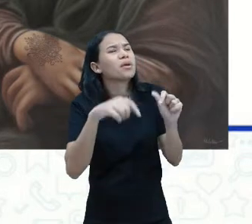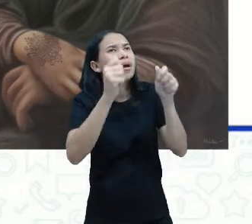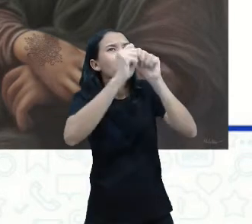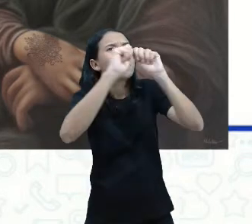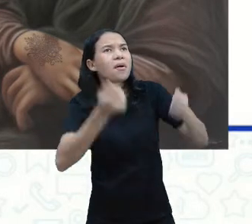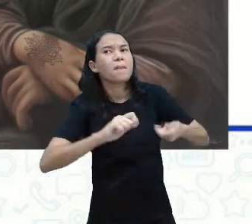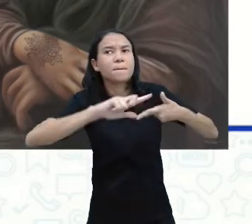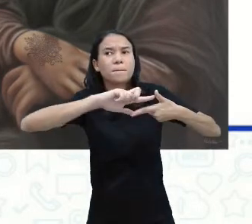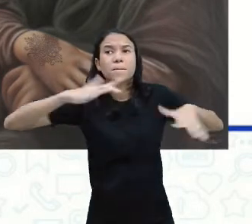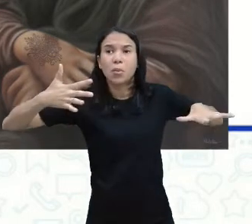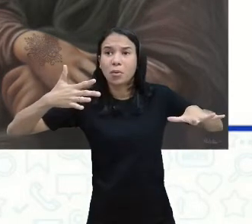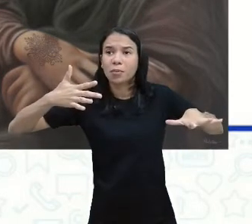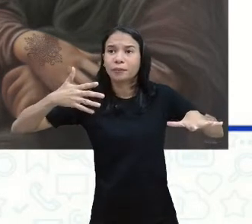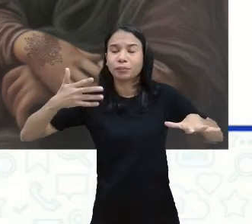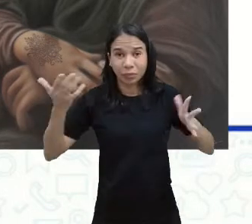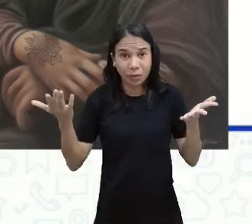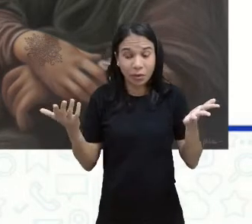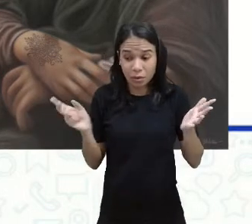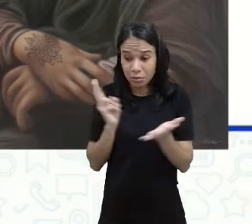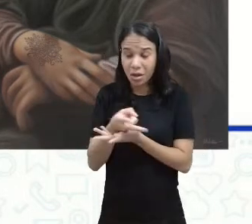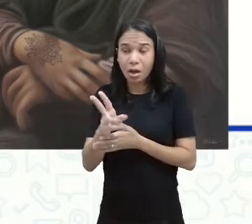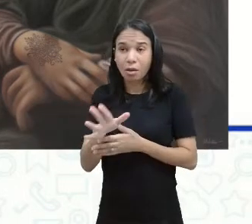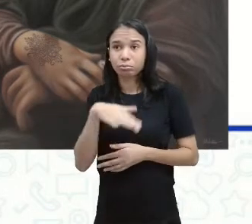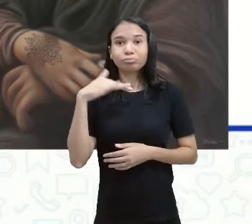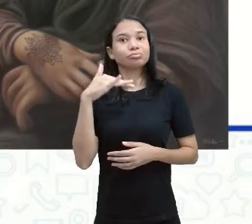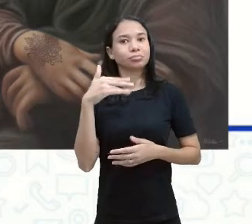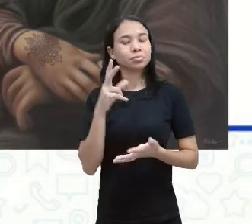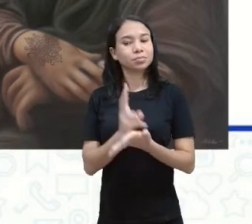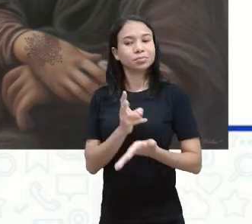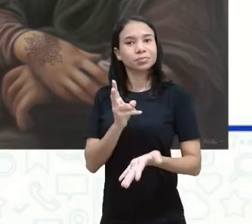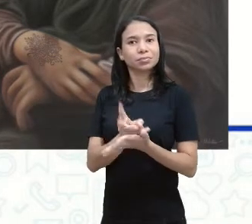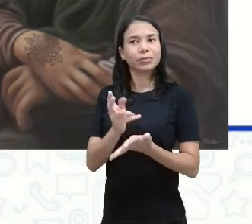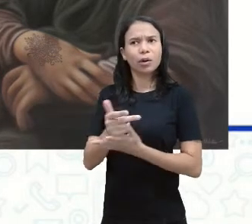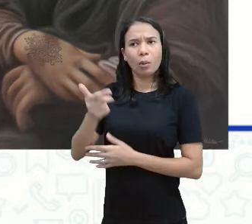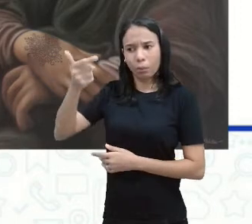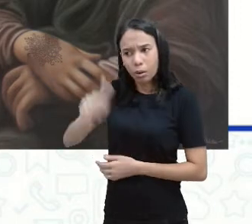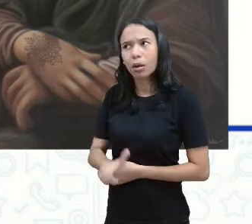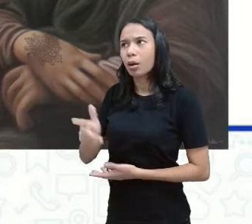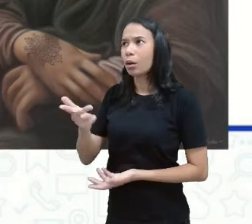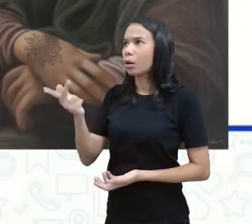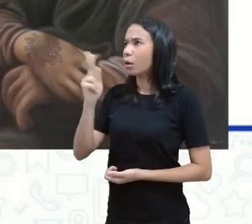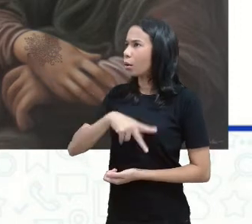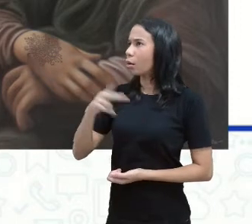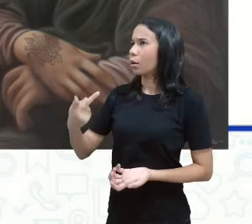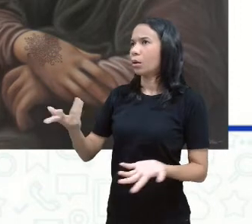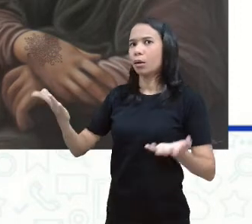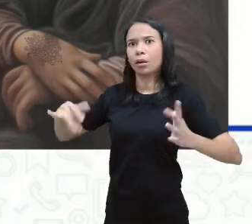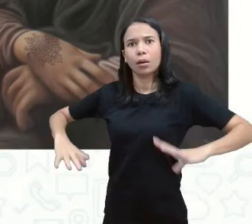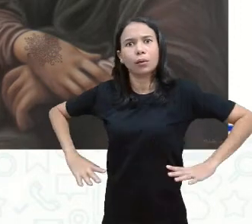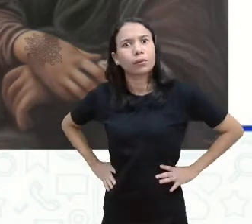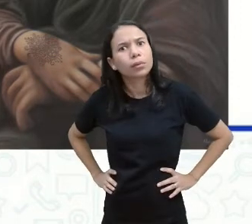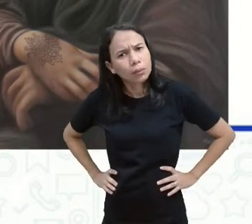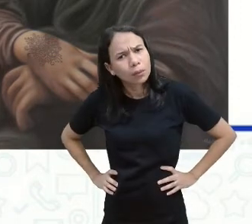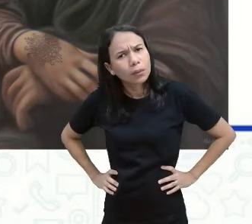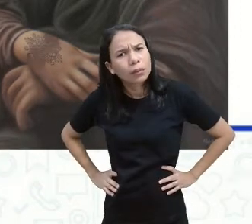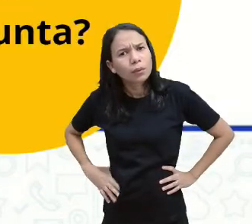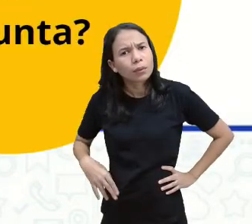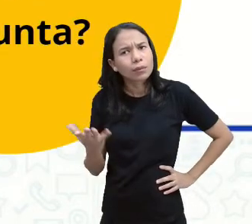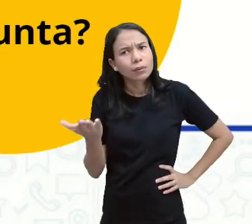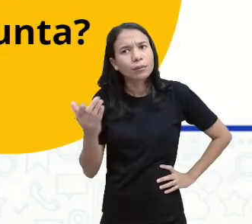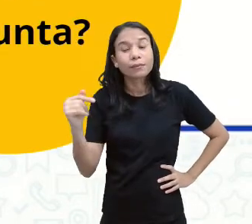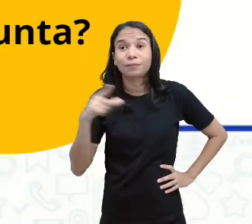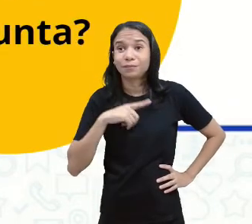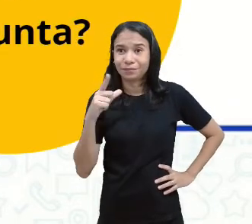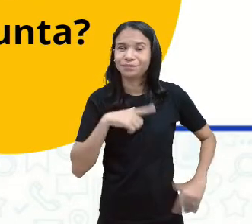Mona Lisa diz, né? Toda modernosa, né? De novo essa pergunta, professora.